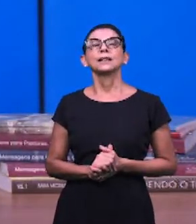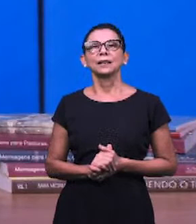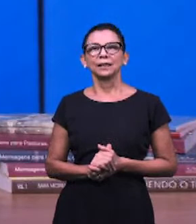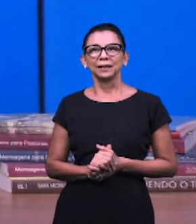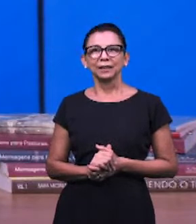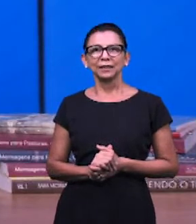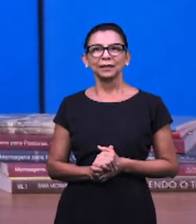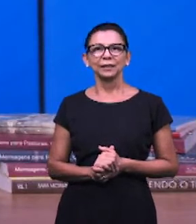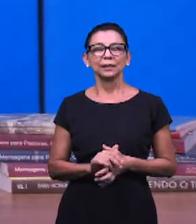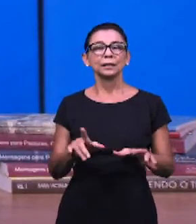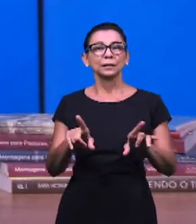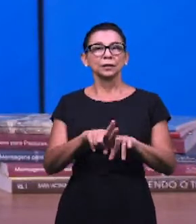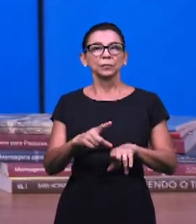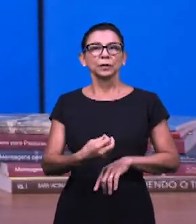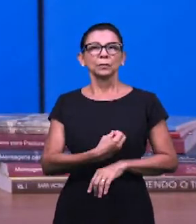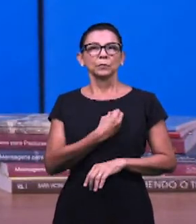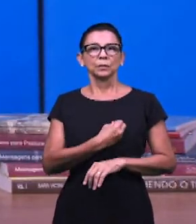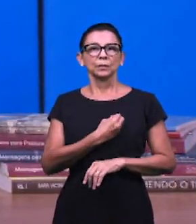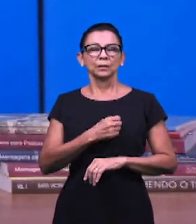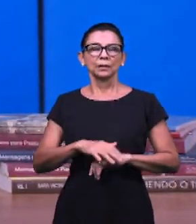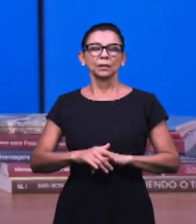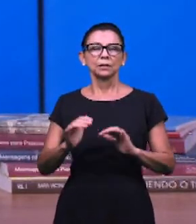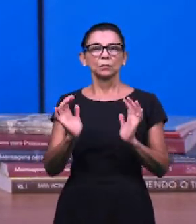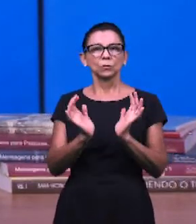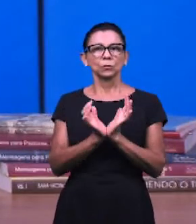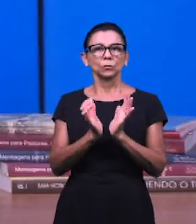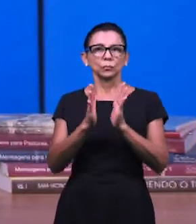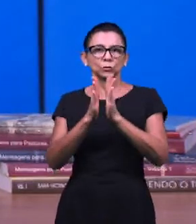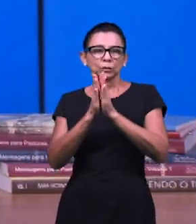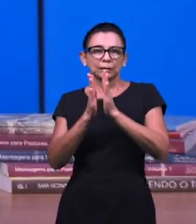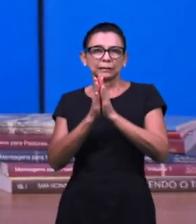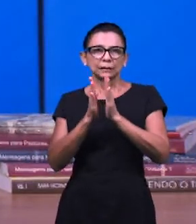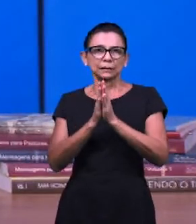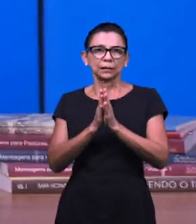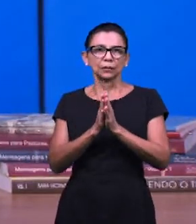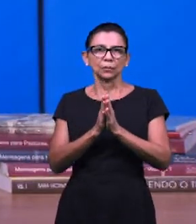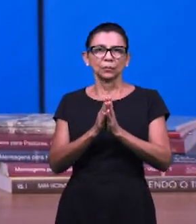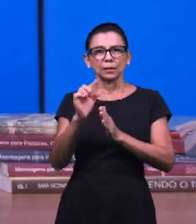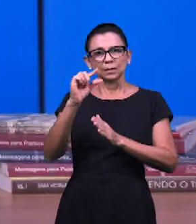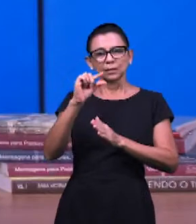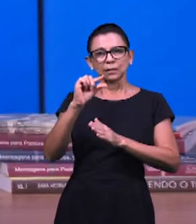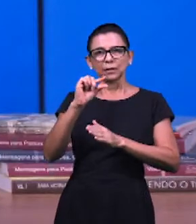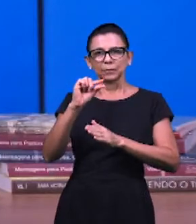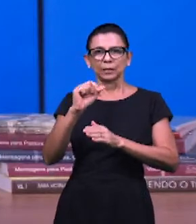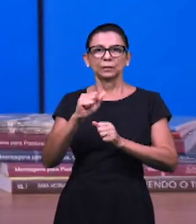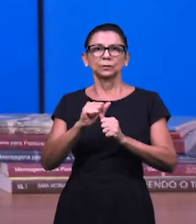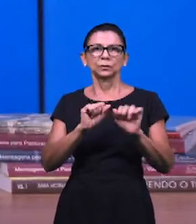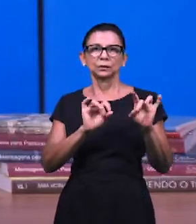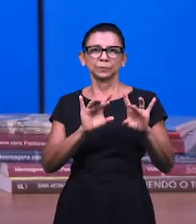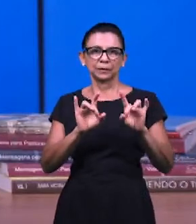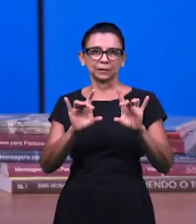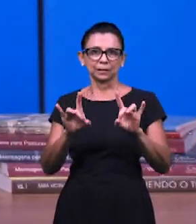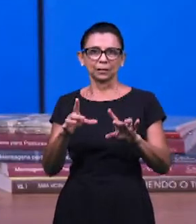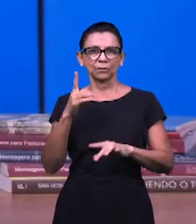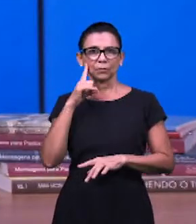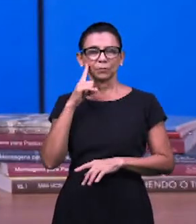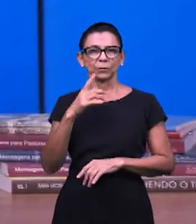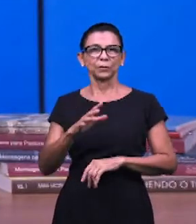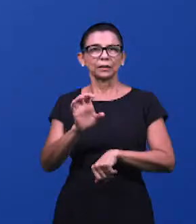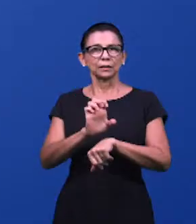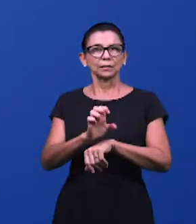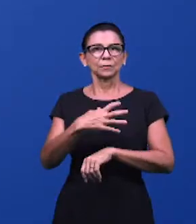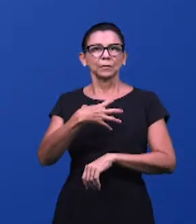faz parte também do grupo de oração Semente Preciosa, lá no estado da Bahia. Vamos ouvir então a